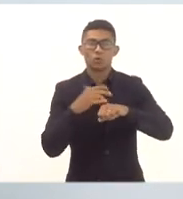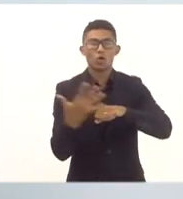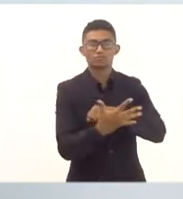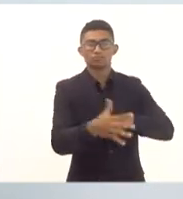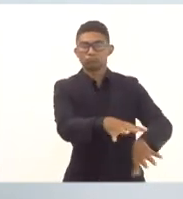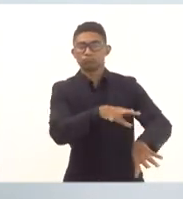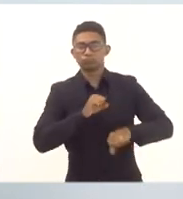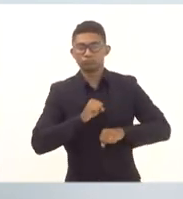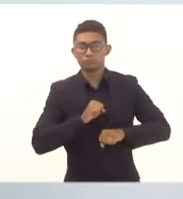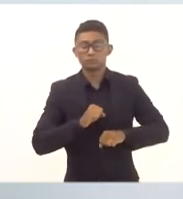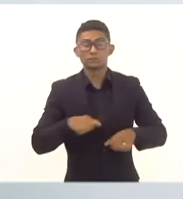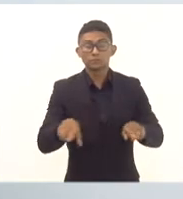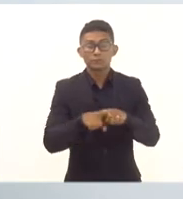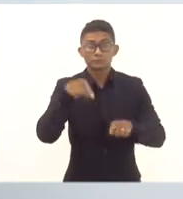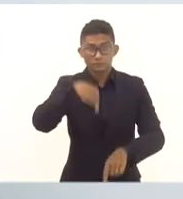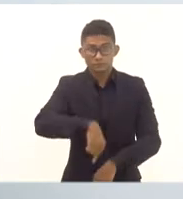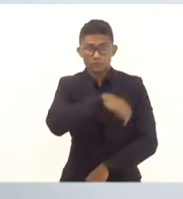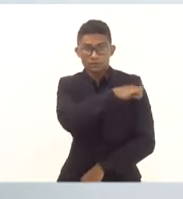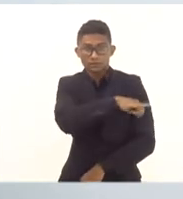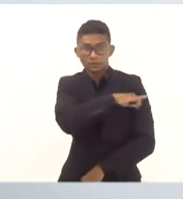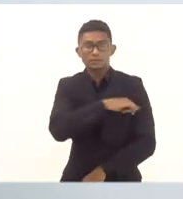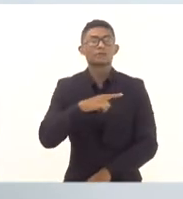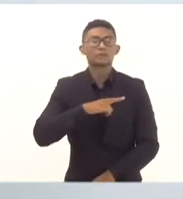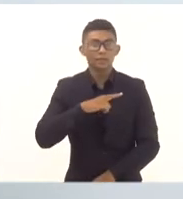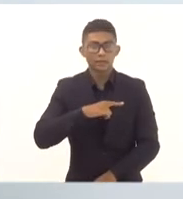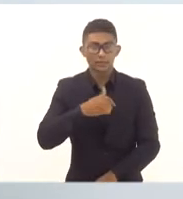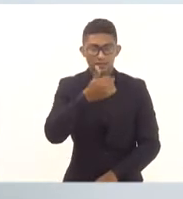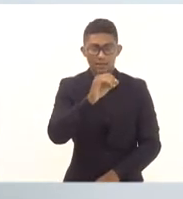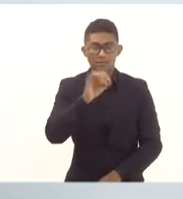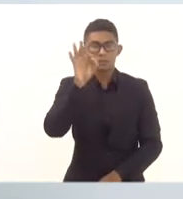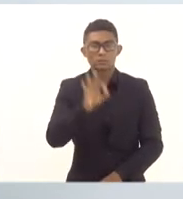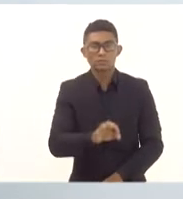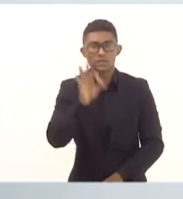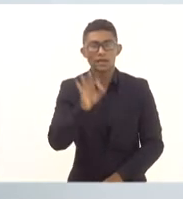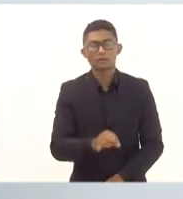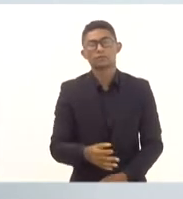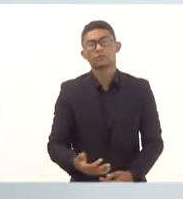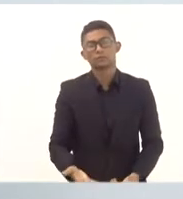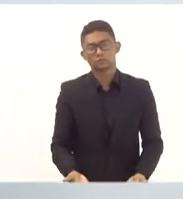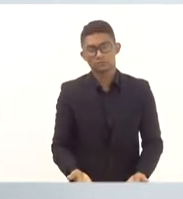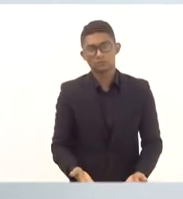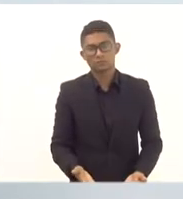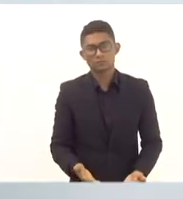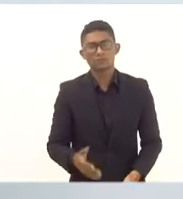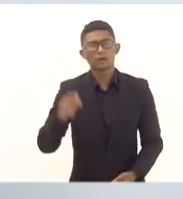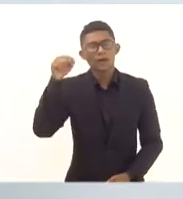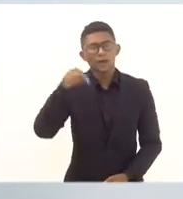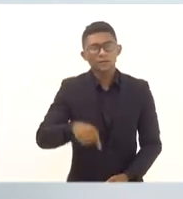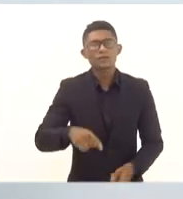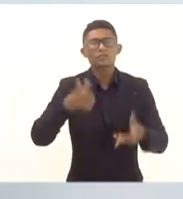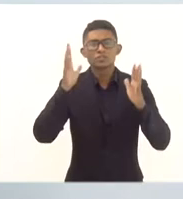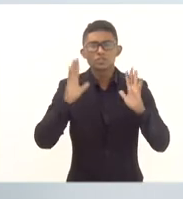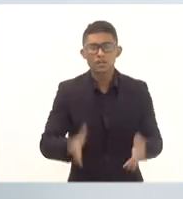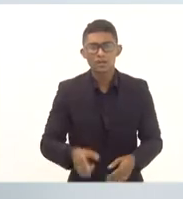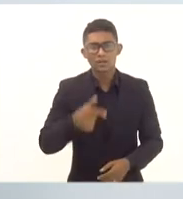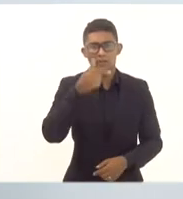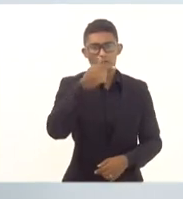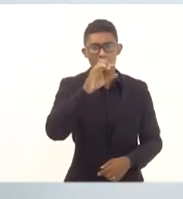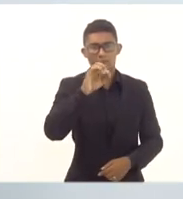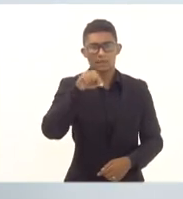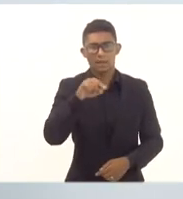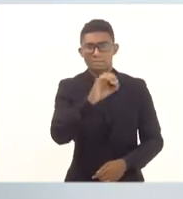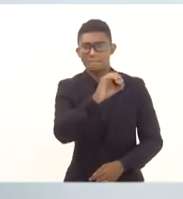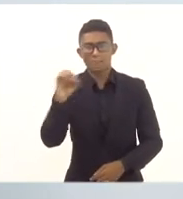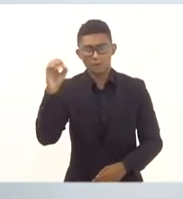estado do Rio de e tem mais de 10 por cento dessas mortes né já ultrapassamos o número de 70 mil